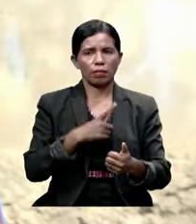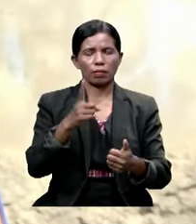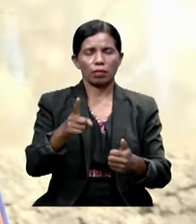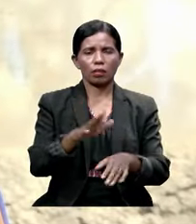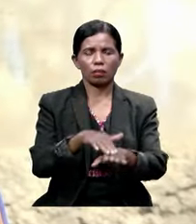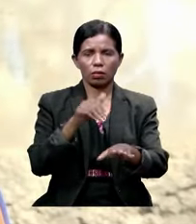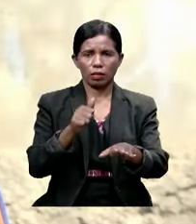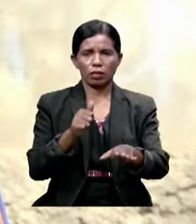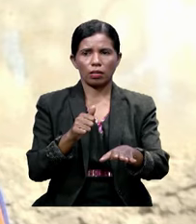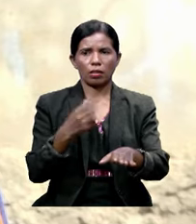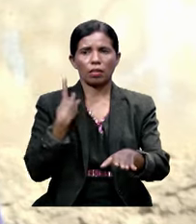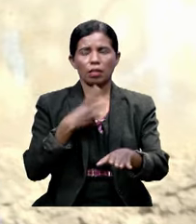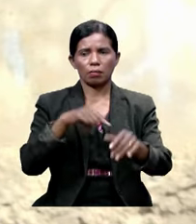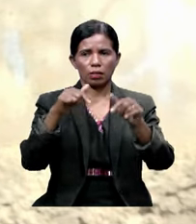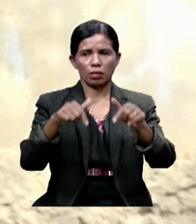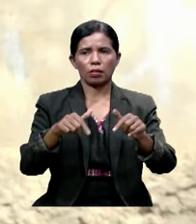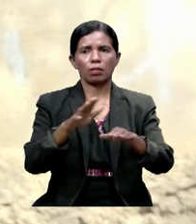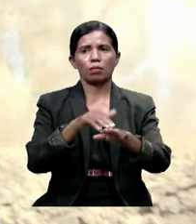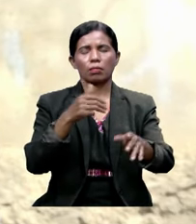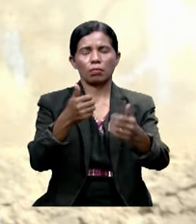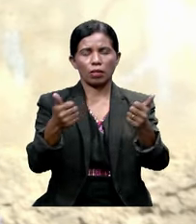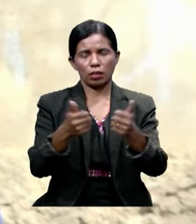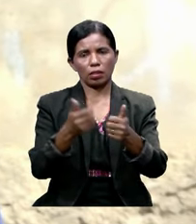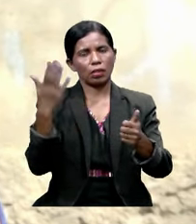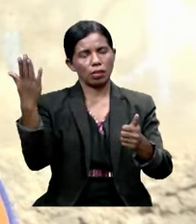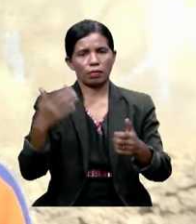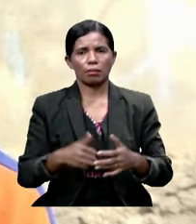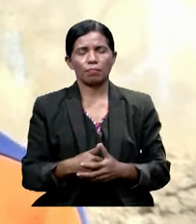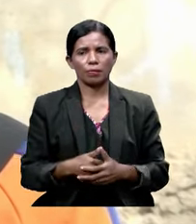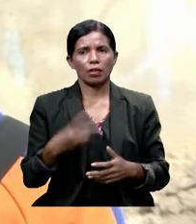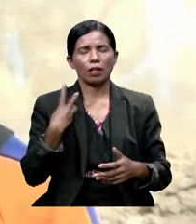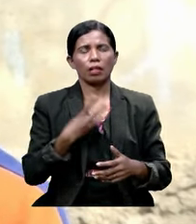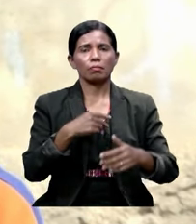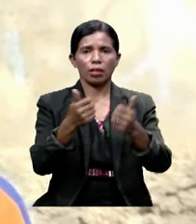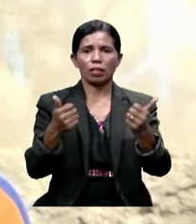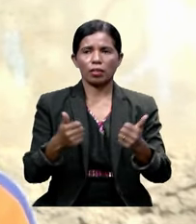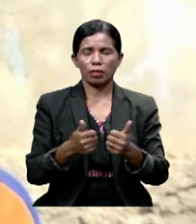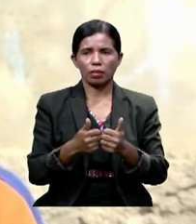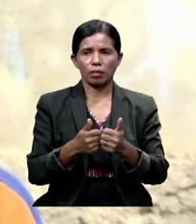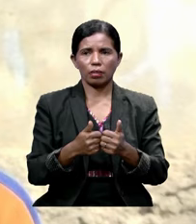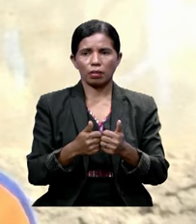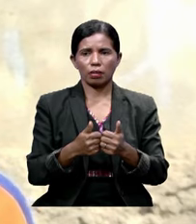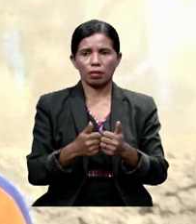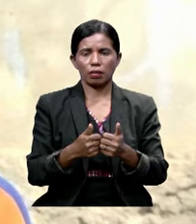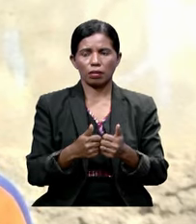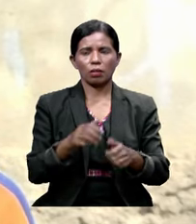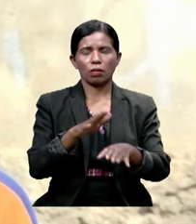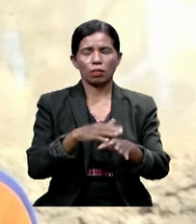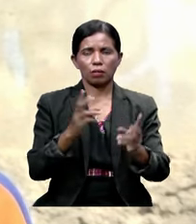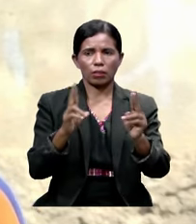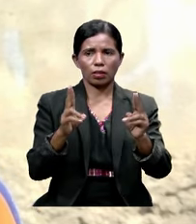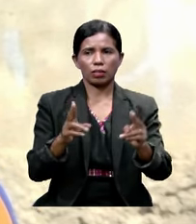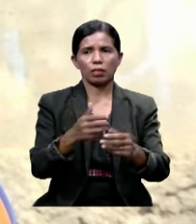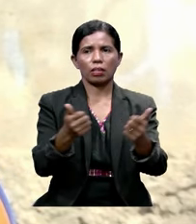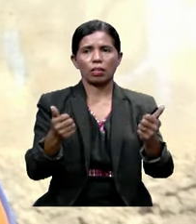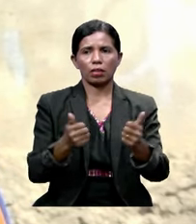ya Ame ini mus bofun paktum sale man mesa. Nebe ame alia kondo maine tuma ne bane kondo ine kondo makase tuma alia man